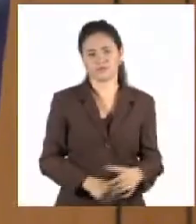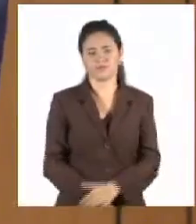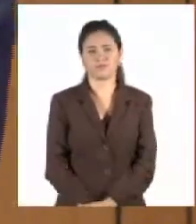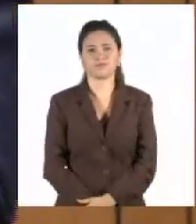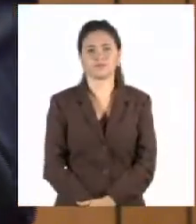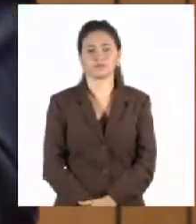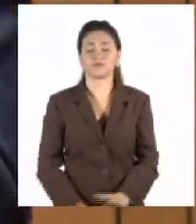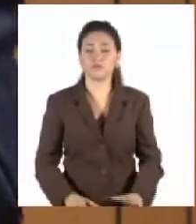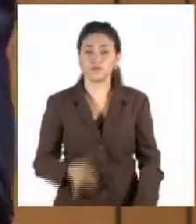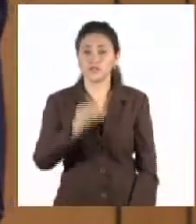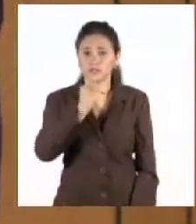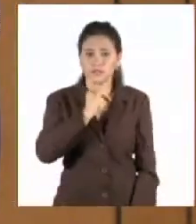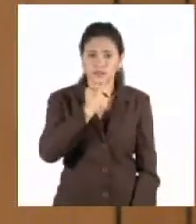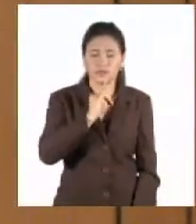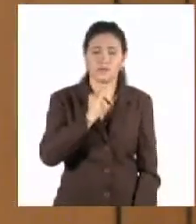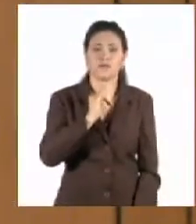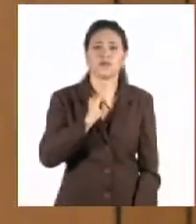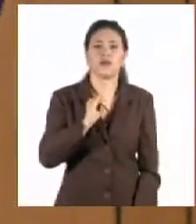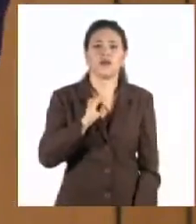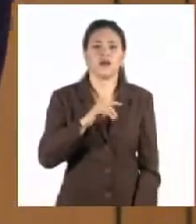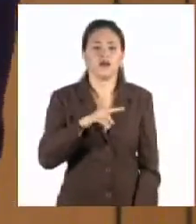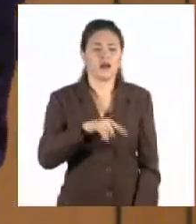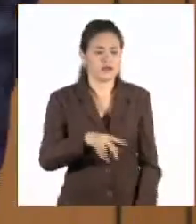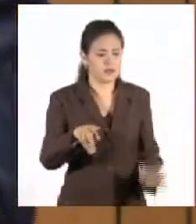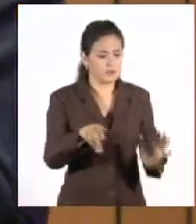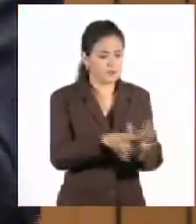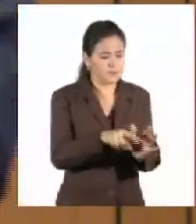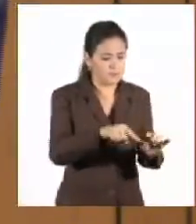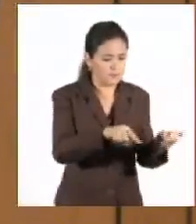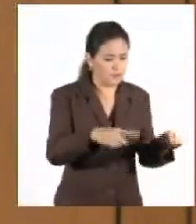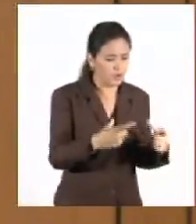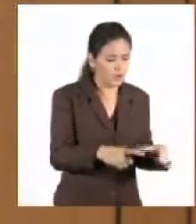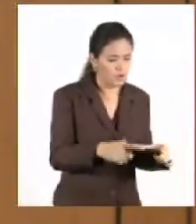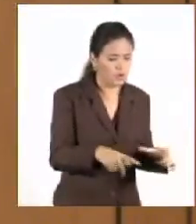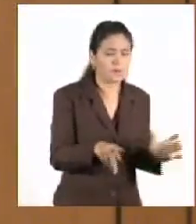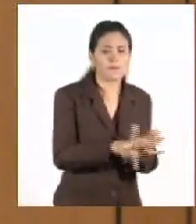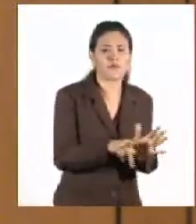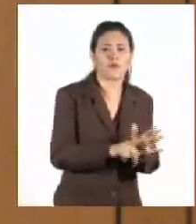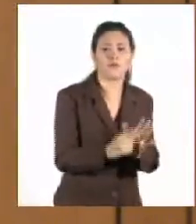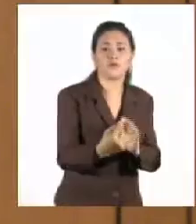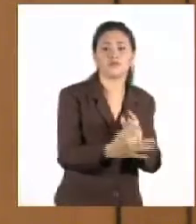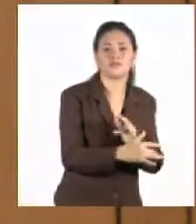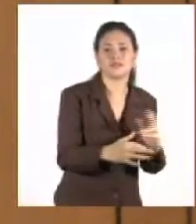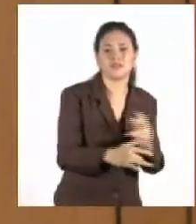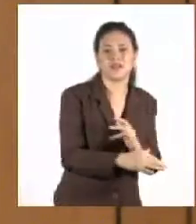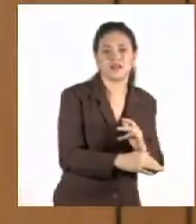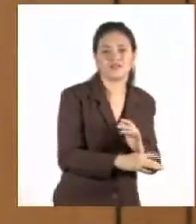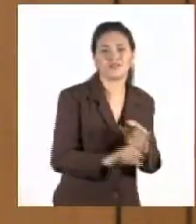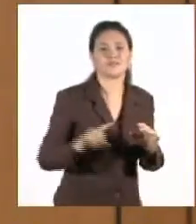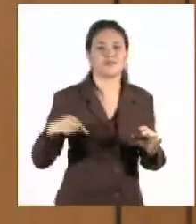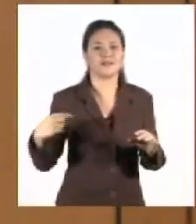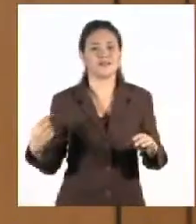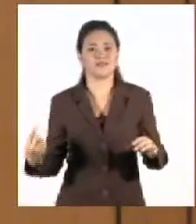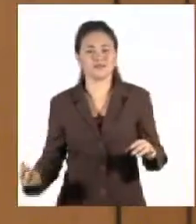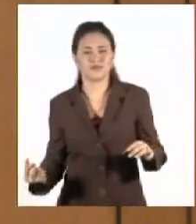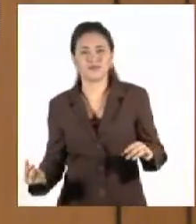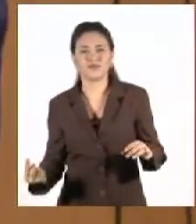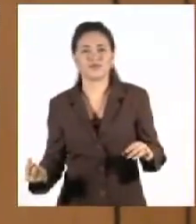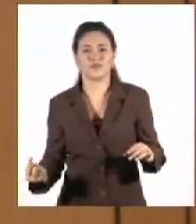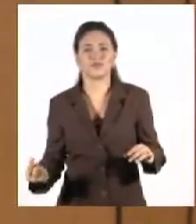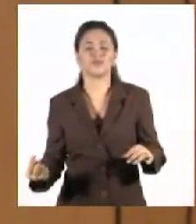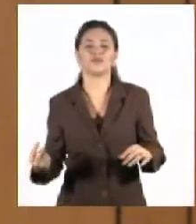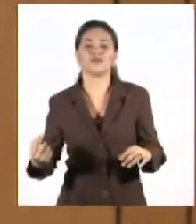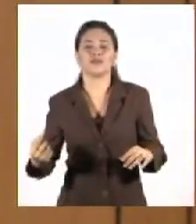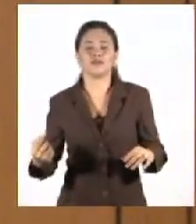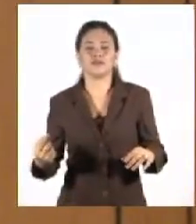economicamente de uma localidade, em detrimento de outro que não faz, e quando este falha, o outro, por não atender a necessidade, acaba prejudicando